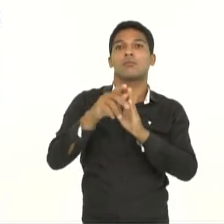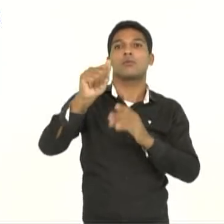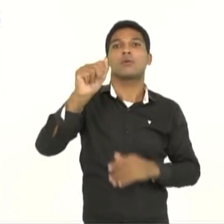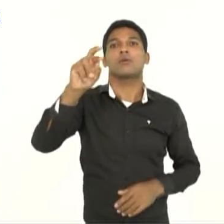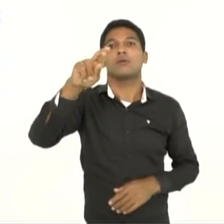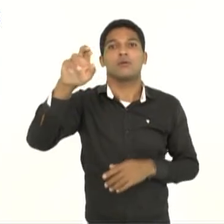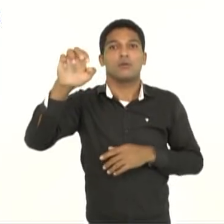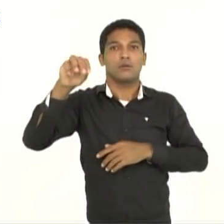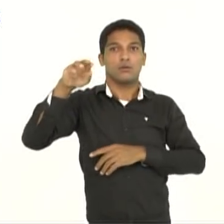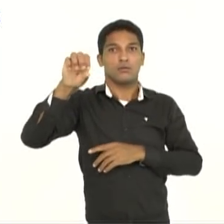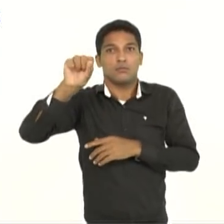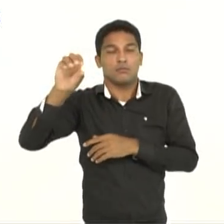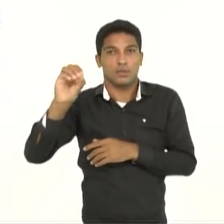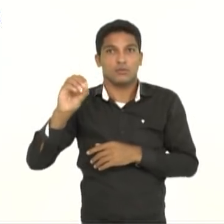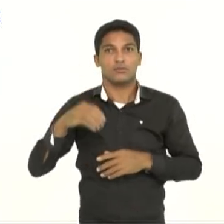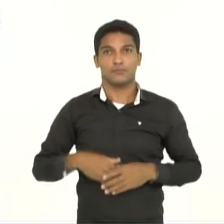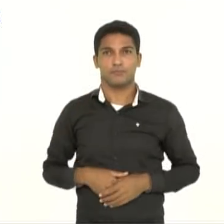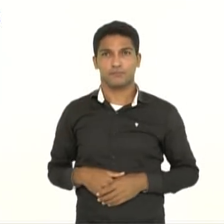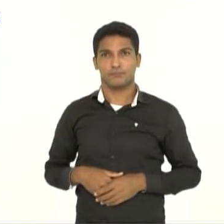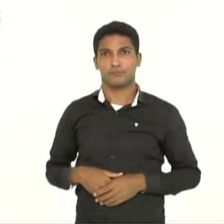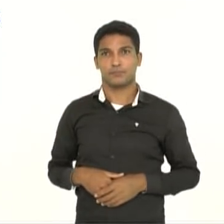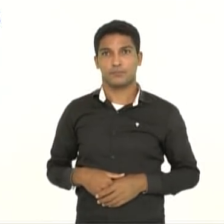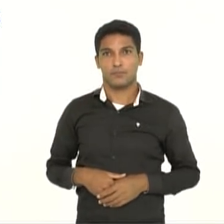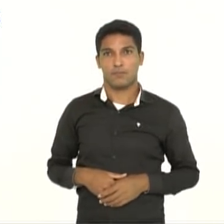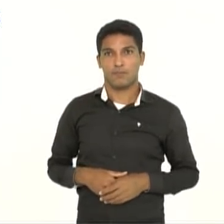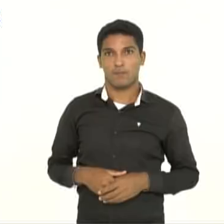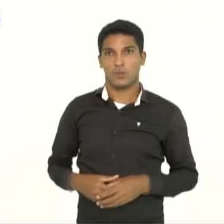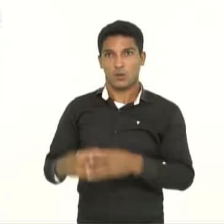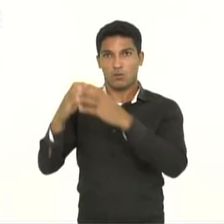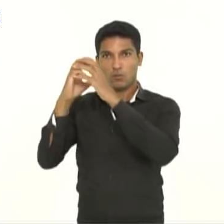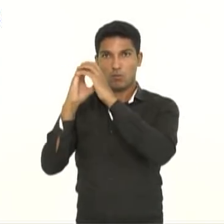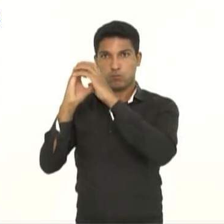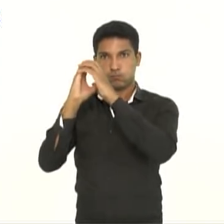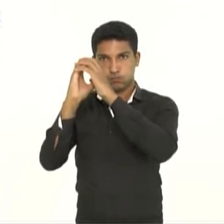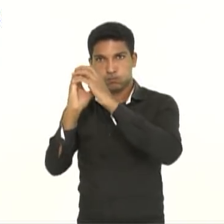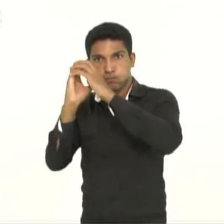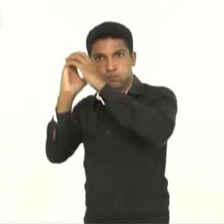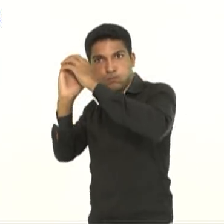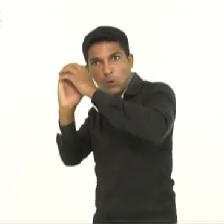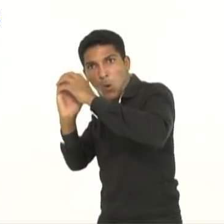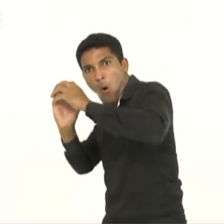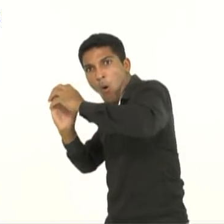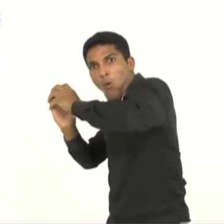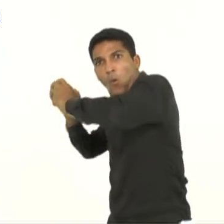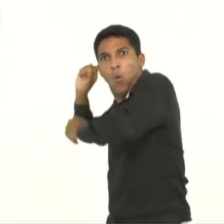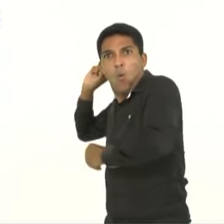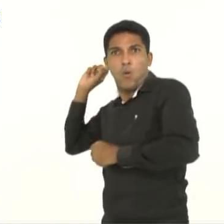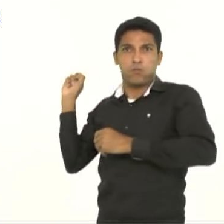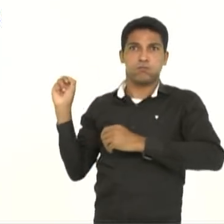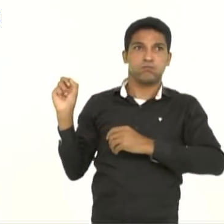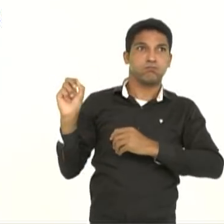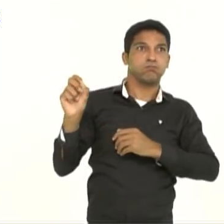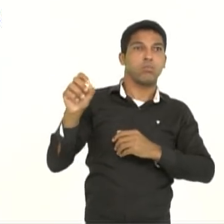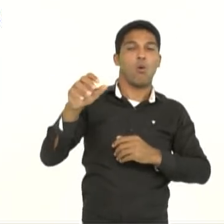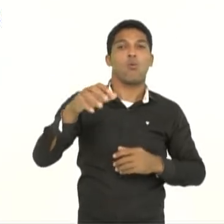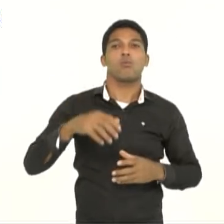marca alcançada nos arremessos ou estabelecida nos arremessos? É a maior